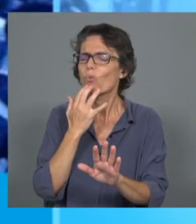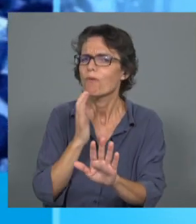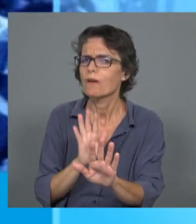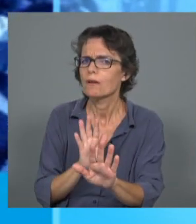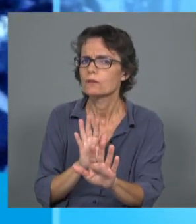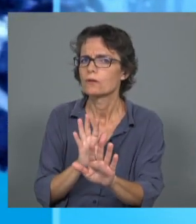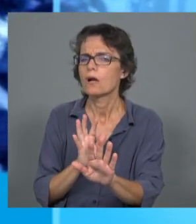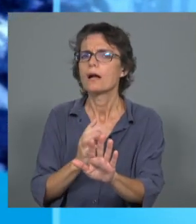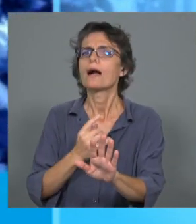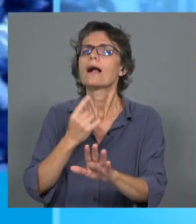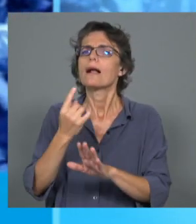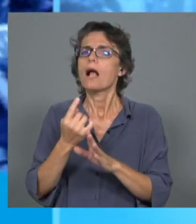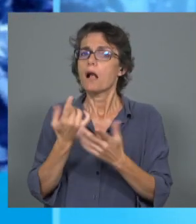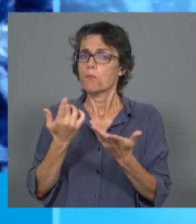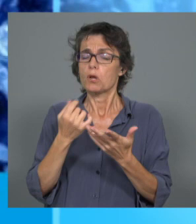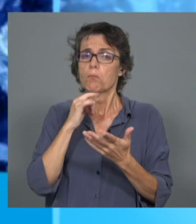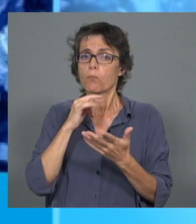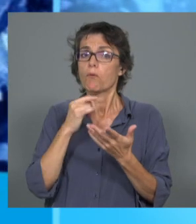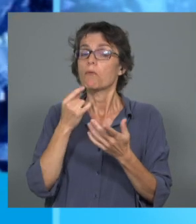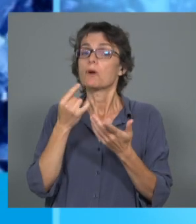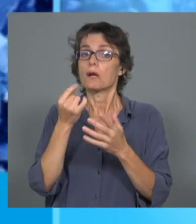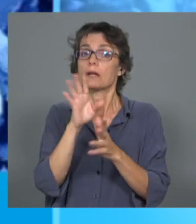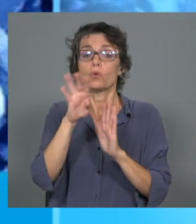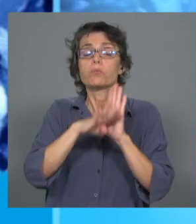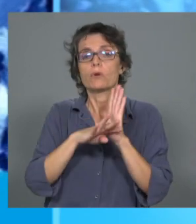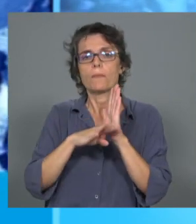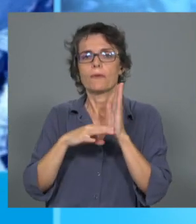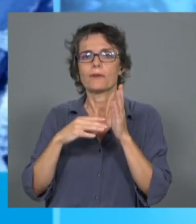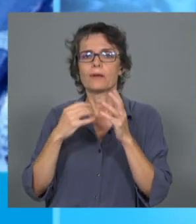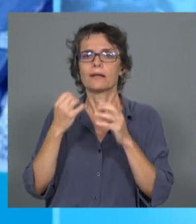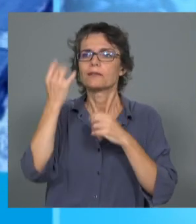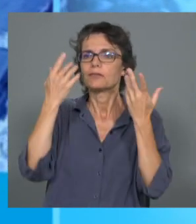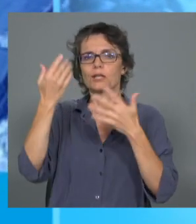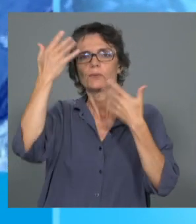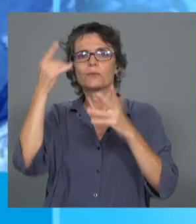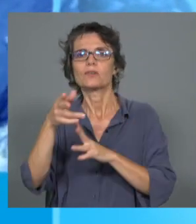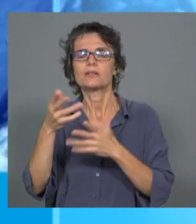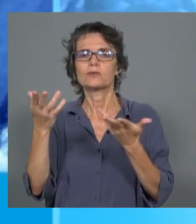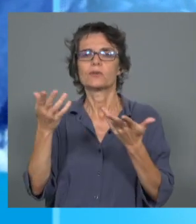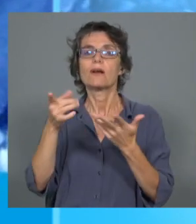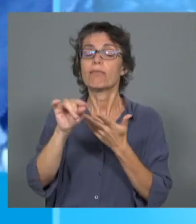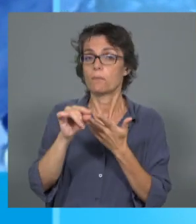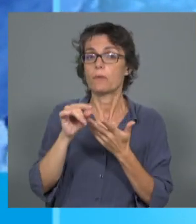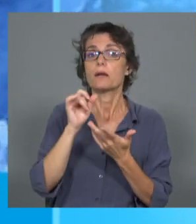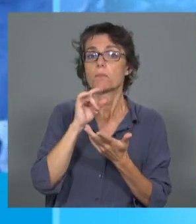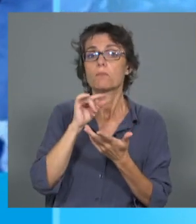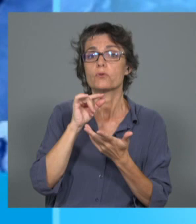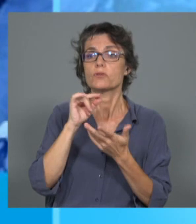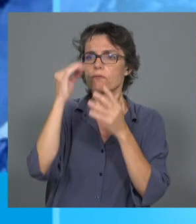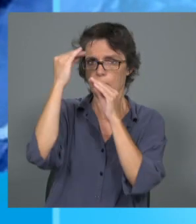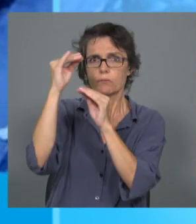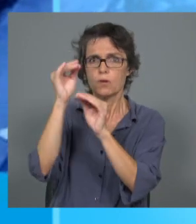possa fazer excelente educação com entretenimento e até infoentretenimento, que é um tema bem